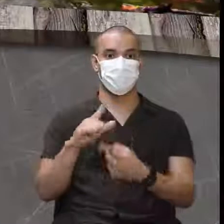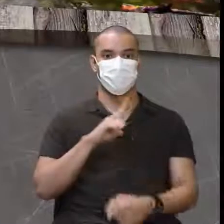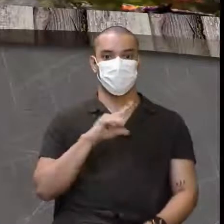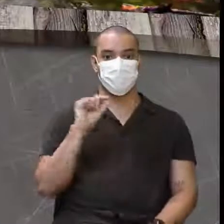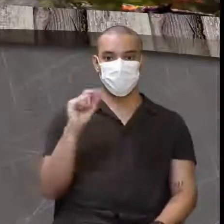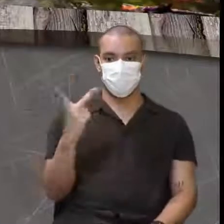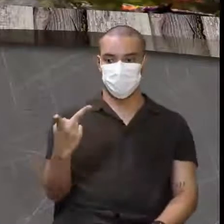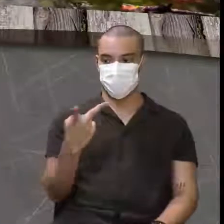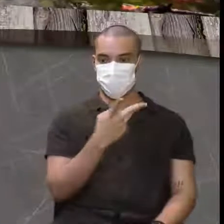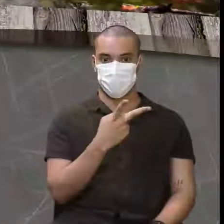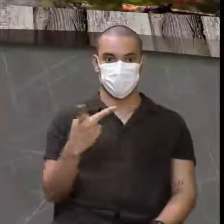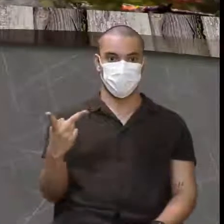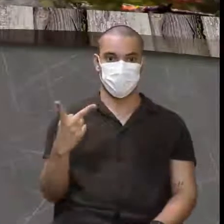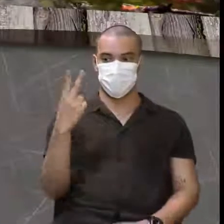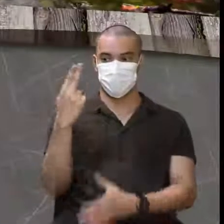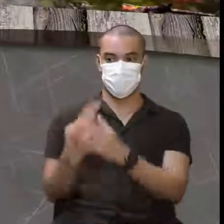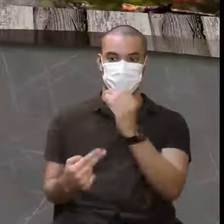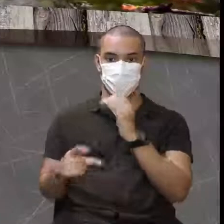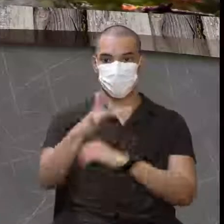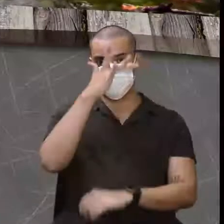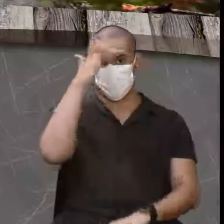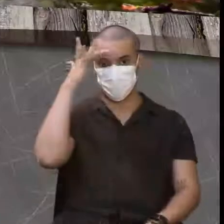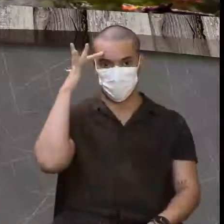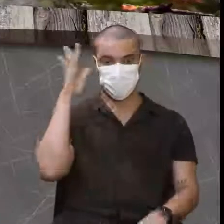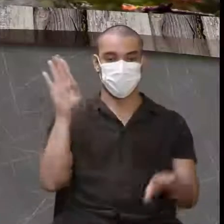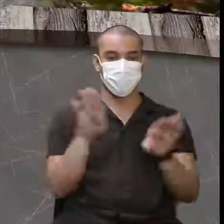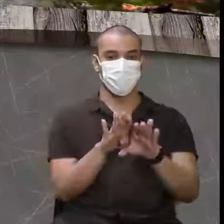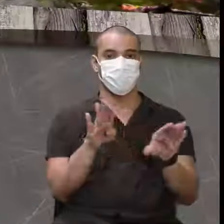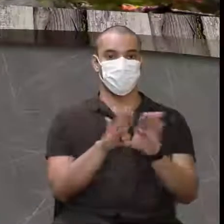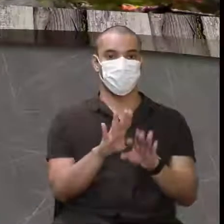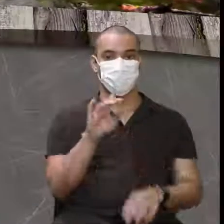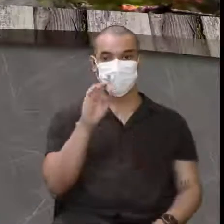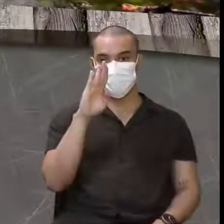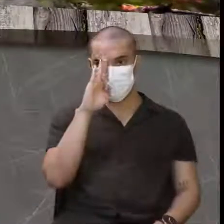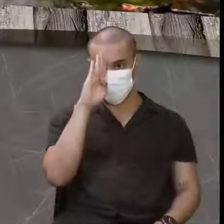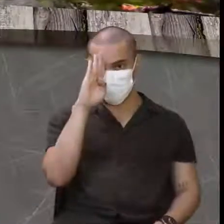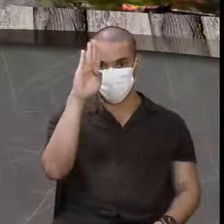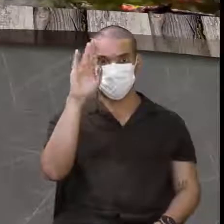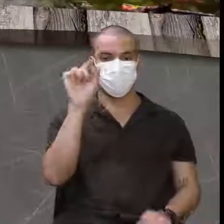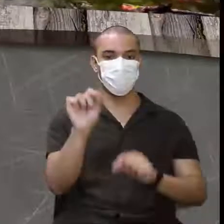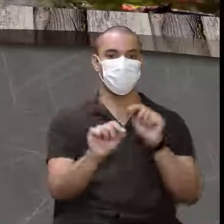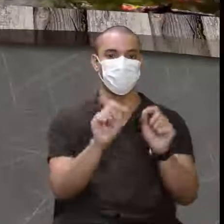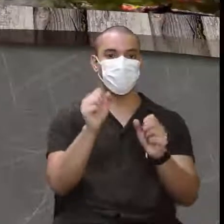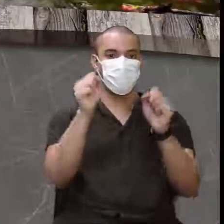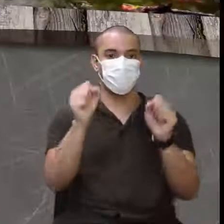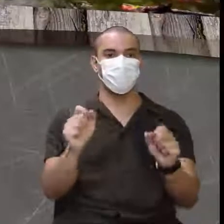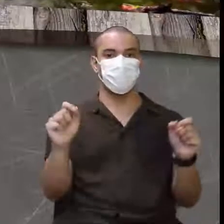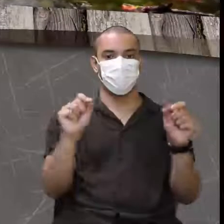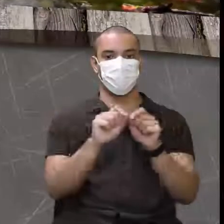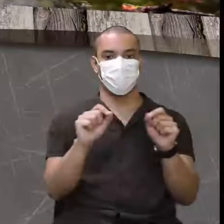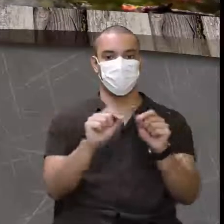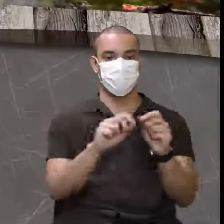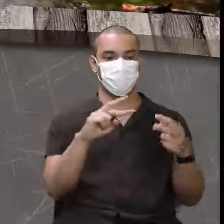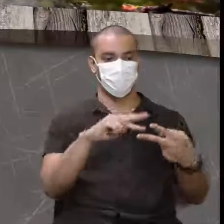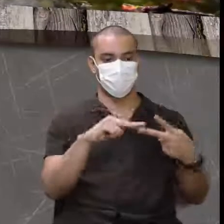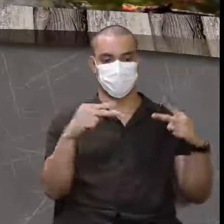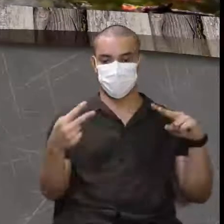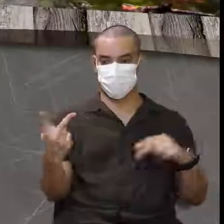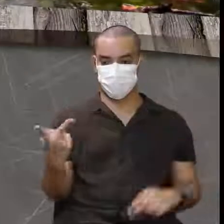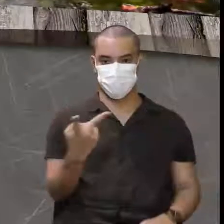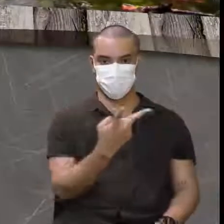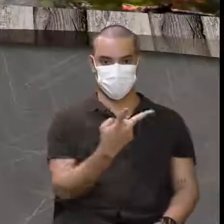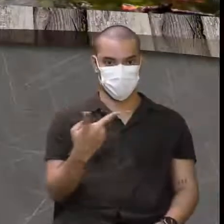estavam com as duas estruturas no mesmo indivíduo. Mas também ele priorizou poder fazer cruzamentos entre